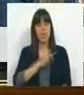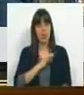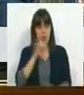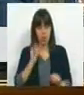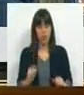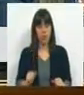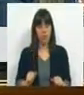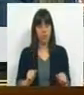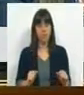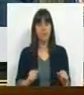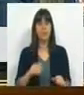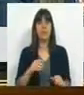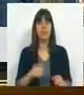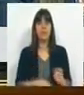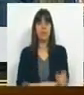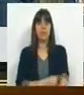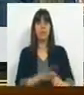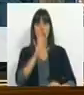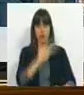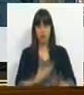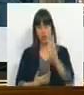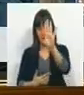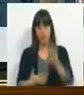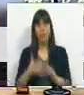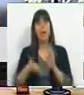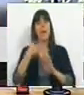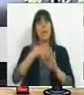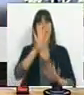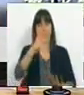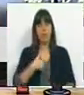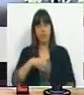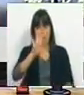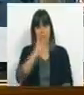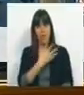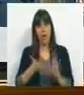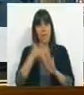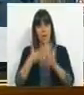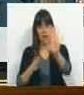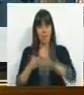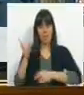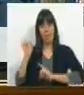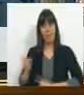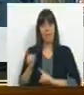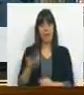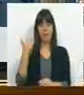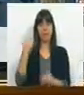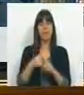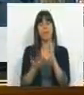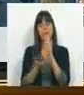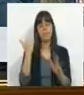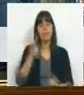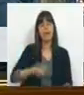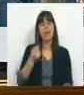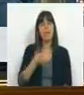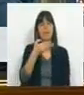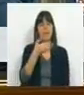senhor, 2 de maio, eu já lá vou, Sr. Deputado, não tenha pressa que eu já lá vou. Em março passado foi retirado o